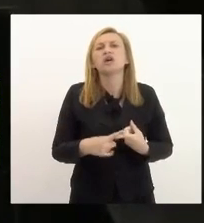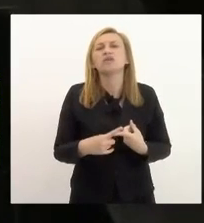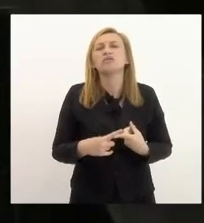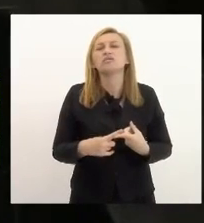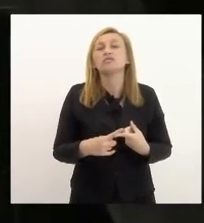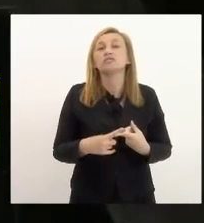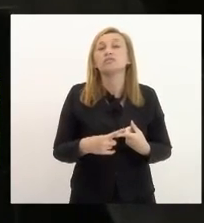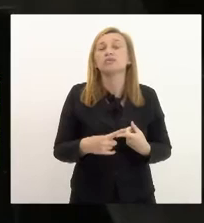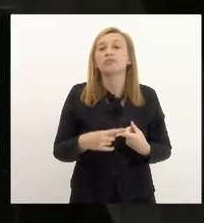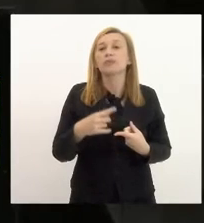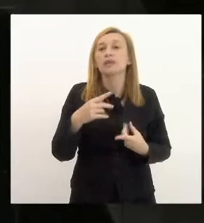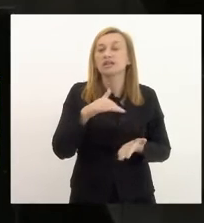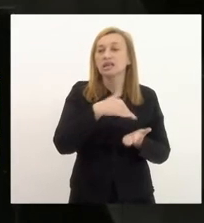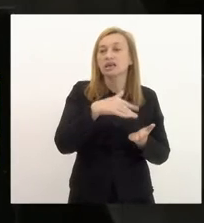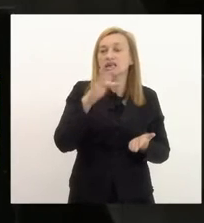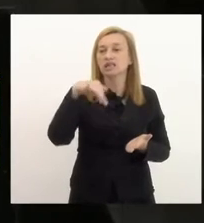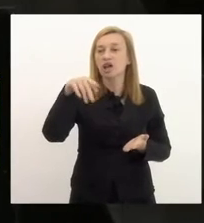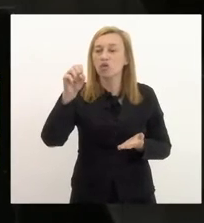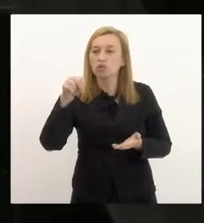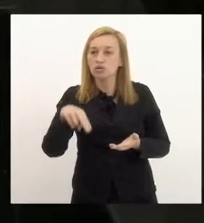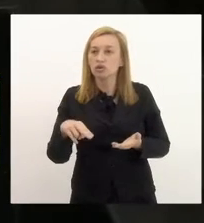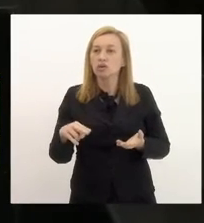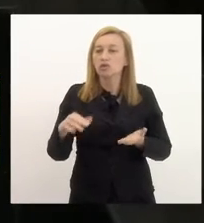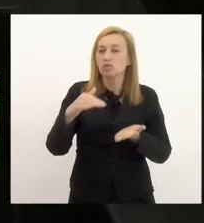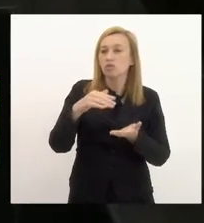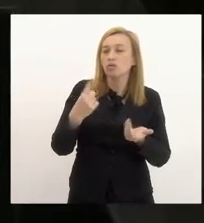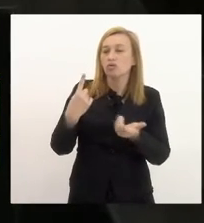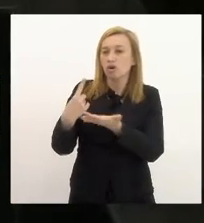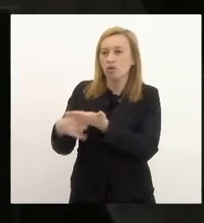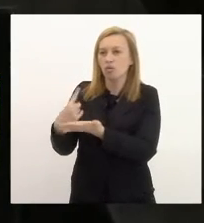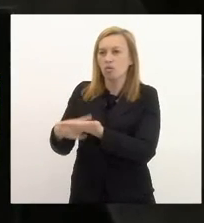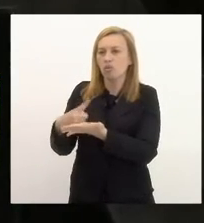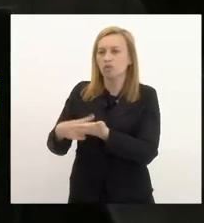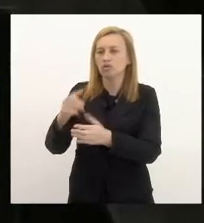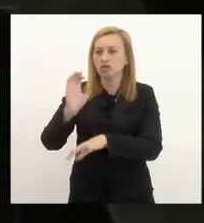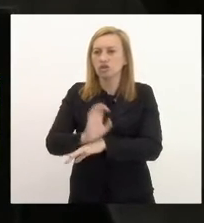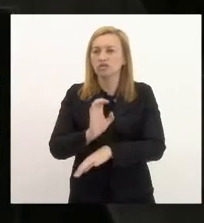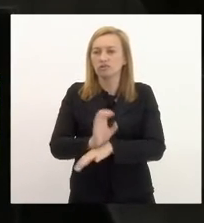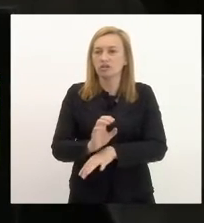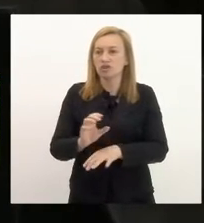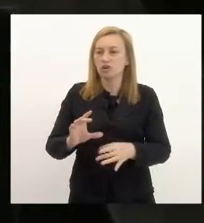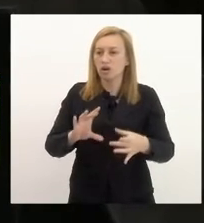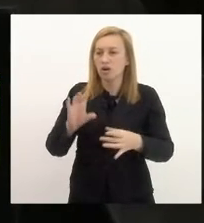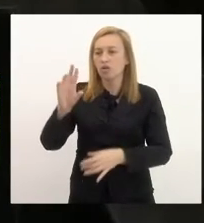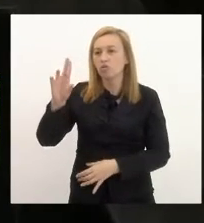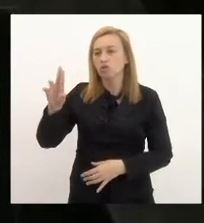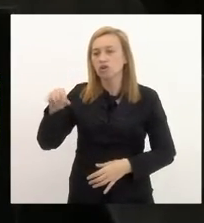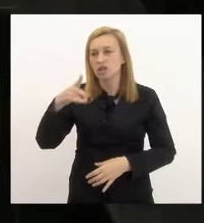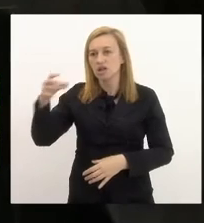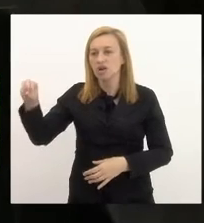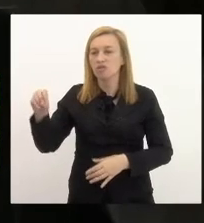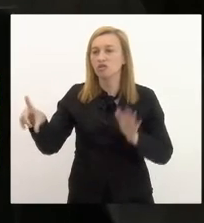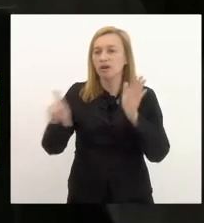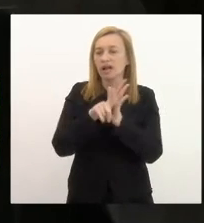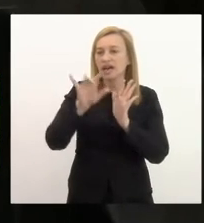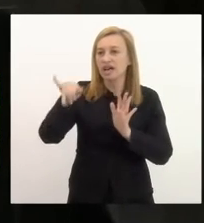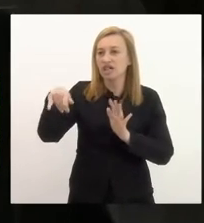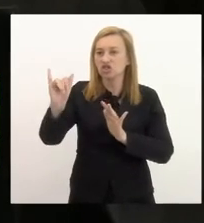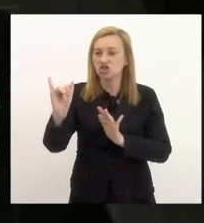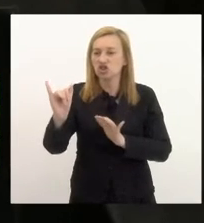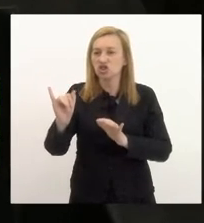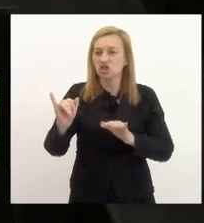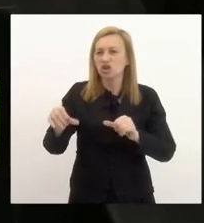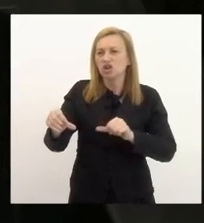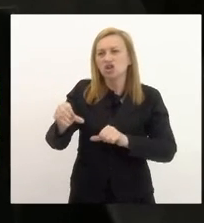não colocar sobre a mesa secretaria nosso Rocha o acordo com o estado frente a união sobre a lei kandir que tá abrindo mão de todo o passivo em troca